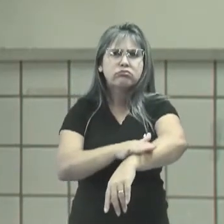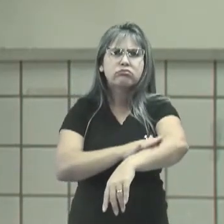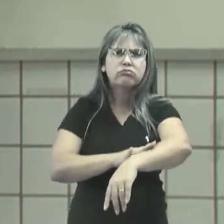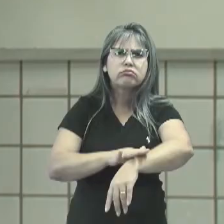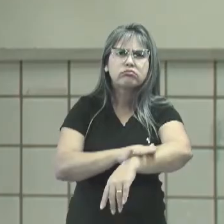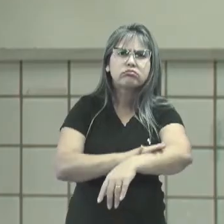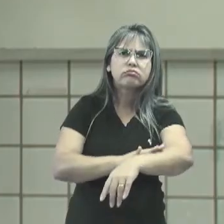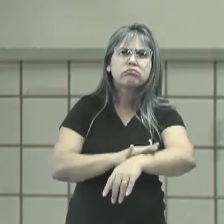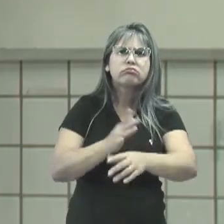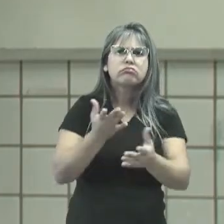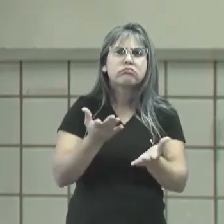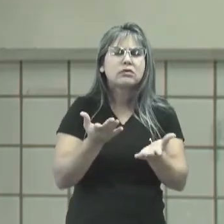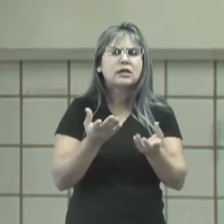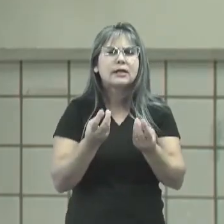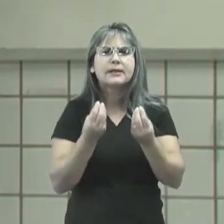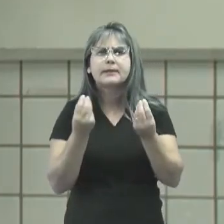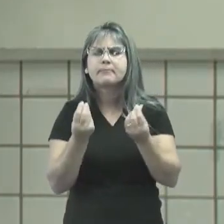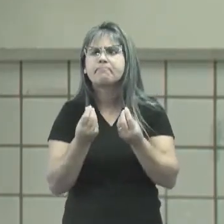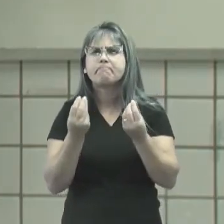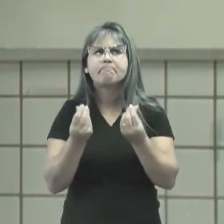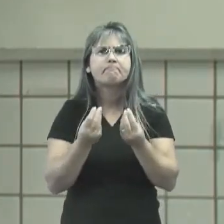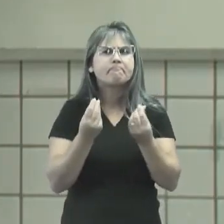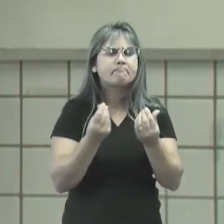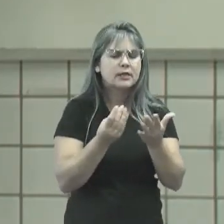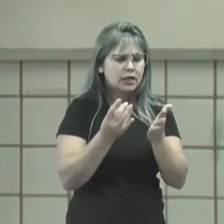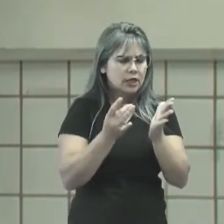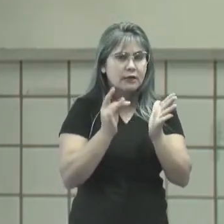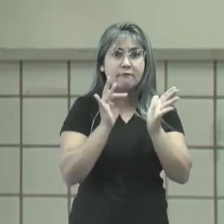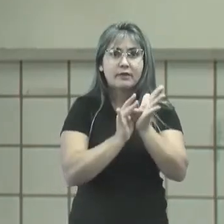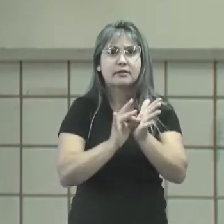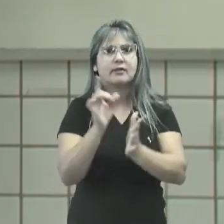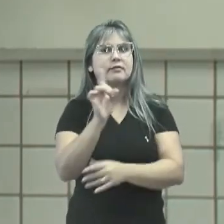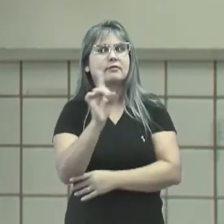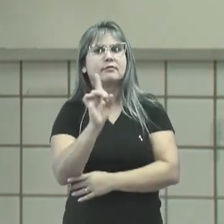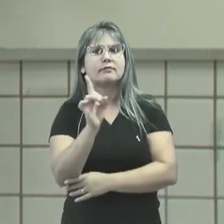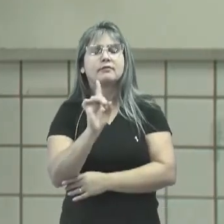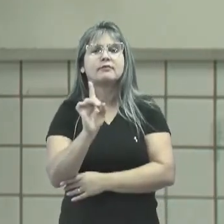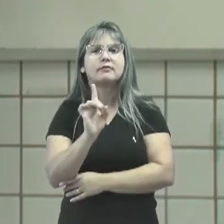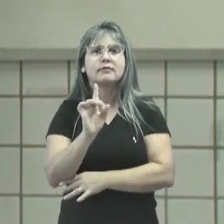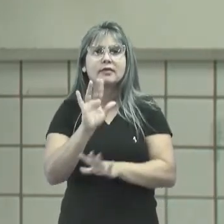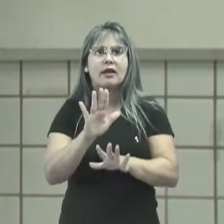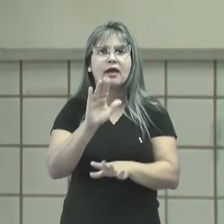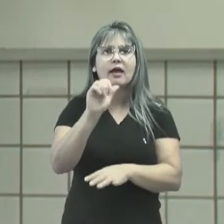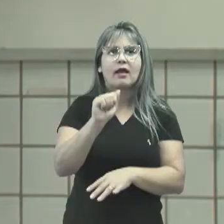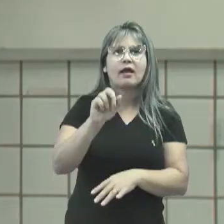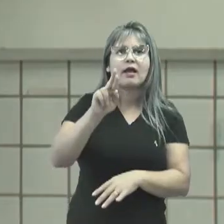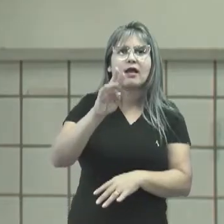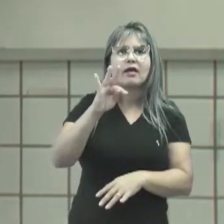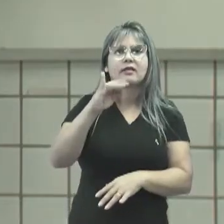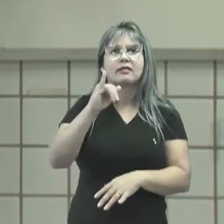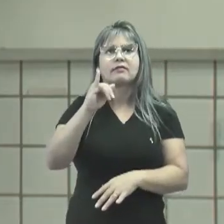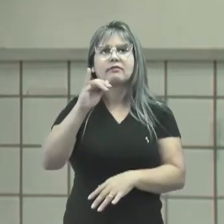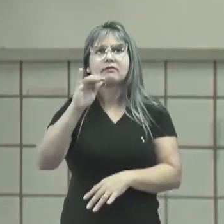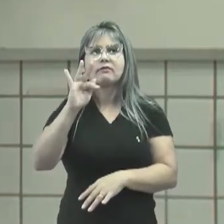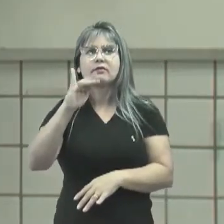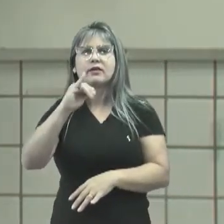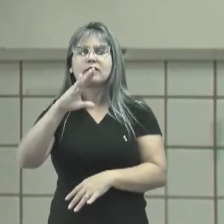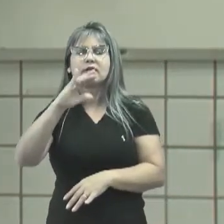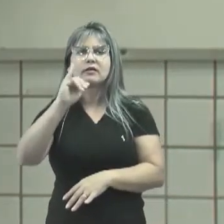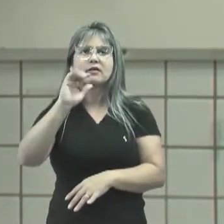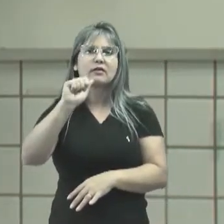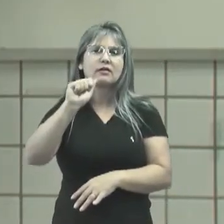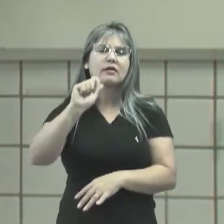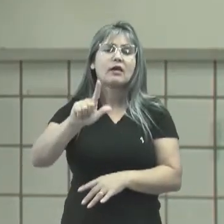que a pele é tão sensível quanto a própria pele natural do indivíduo. Lógico que isso é uma postura, um tratamento